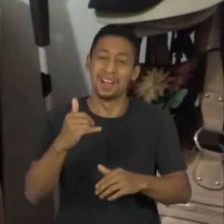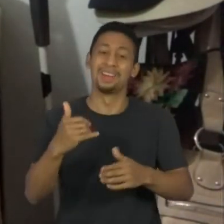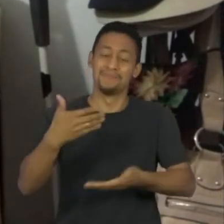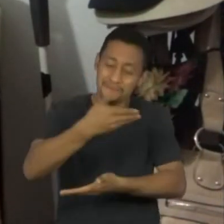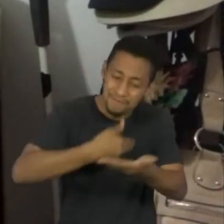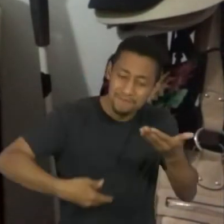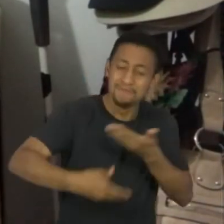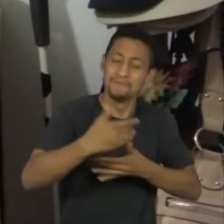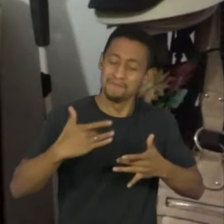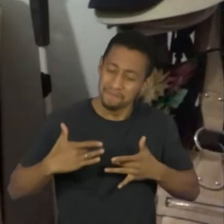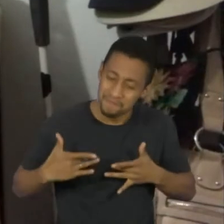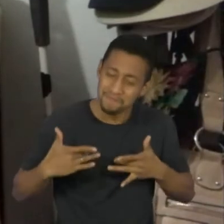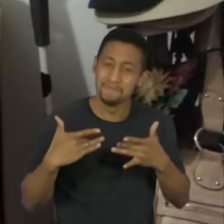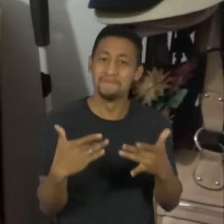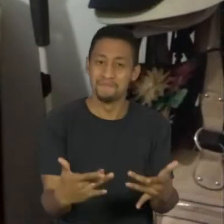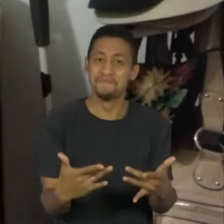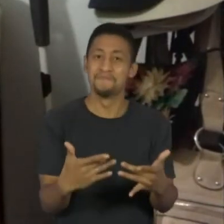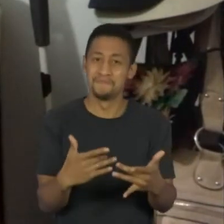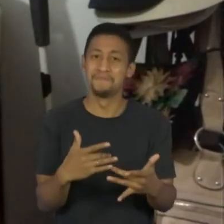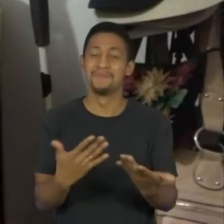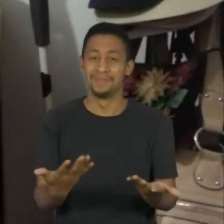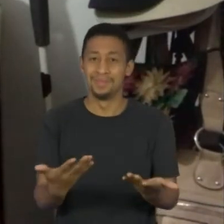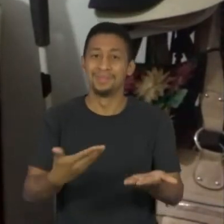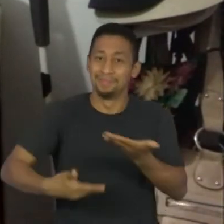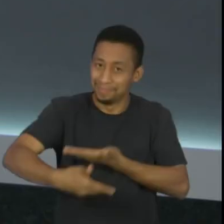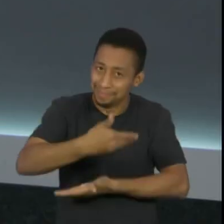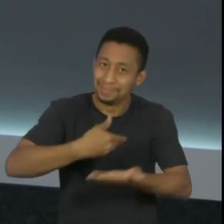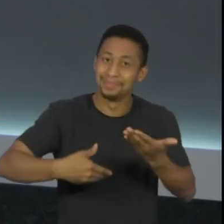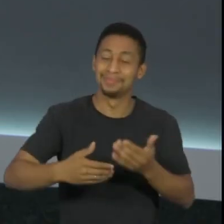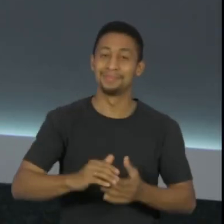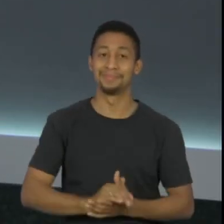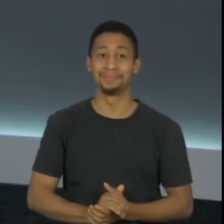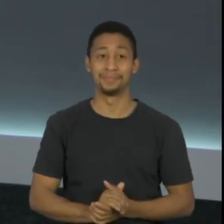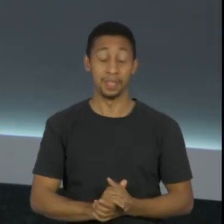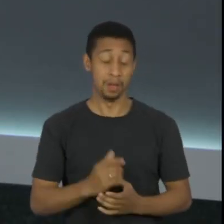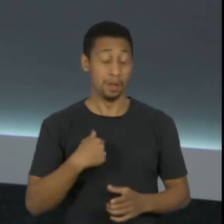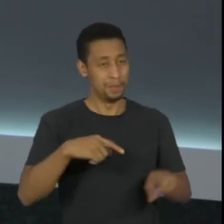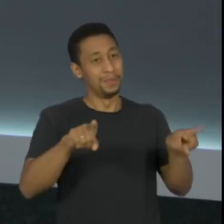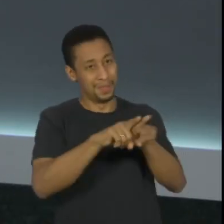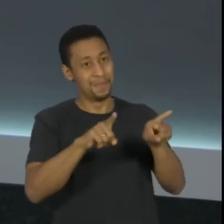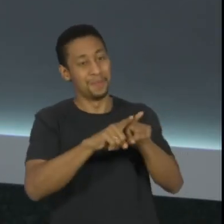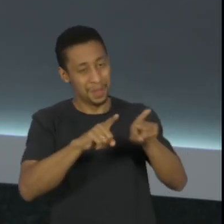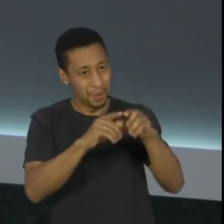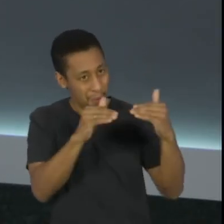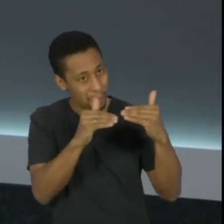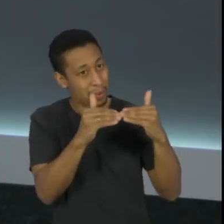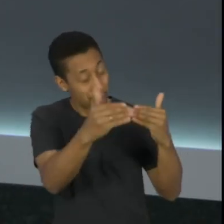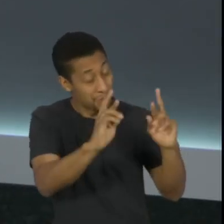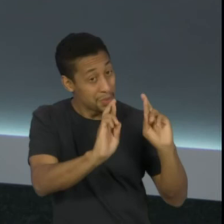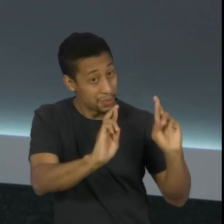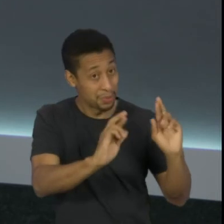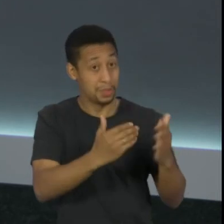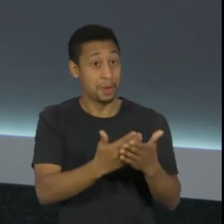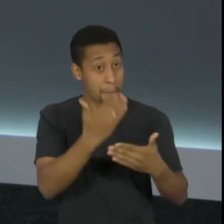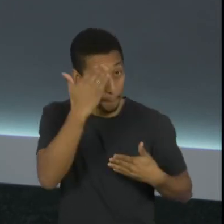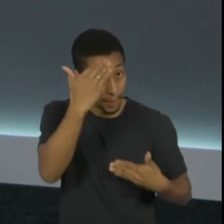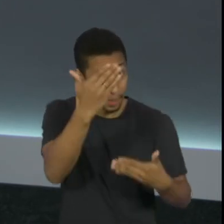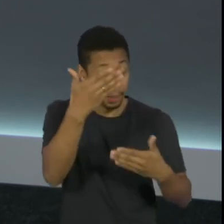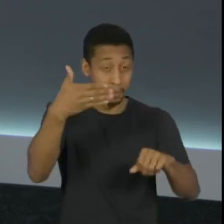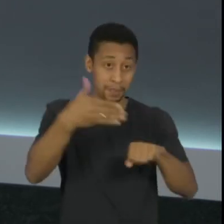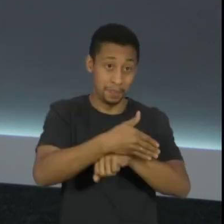vai ser um pouco mais solidário depois disso tudo. Eu também, Jairo. Tomara, viu? Tomara. Obrigado pela tua participação no